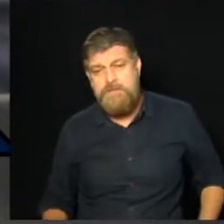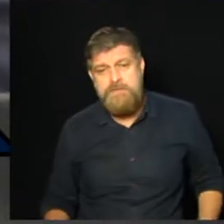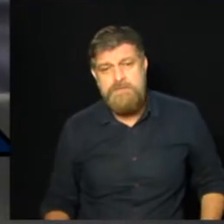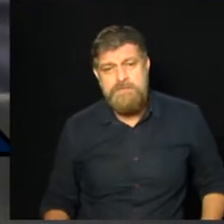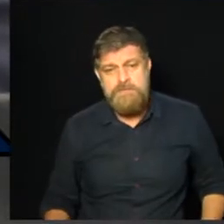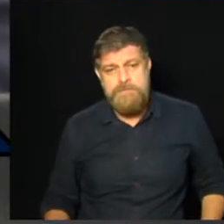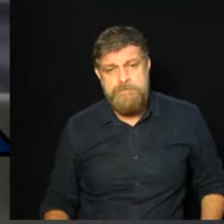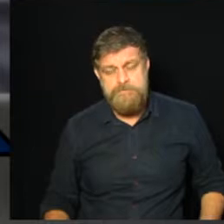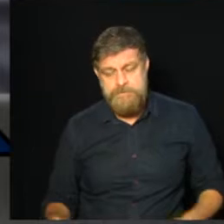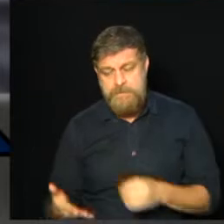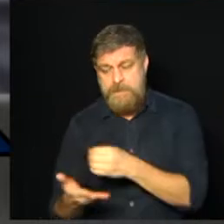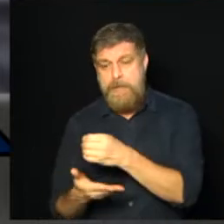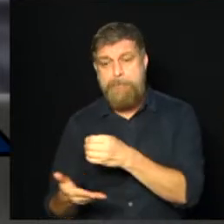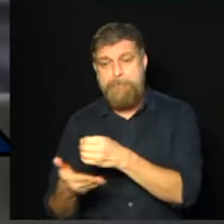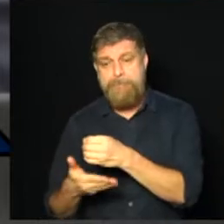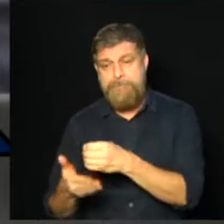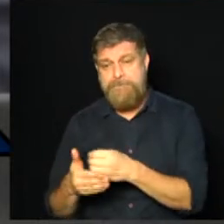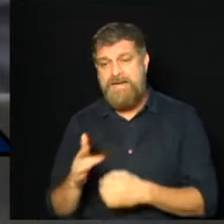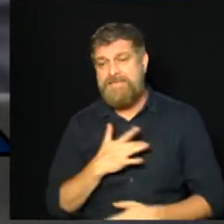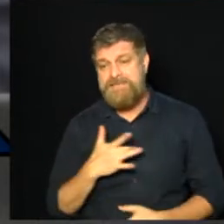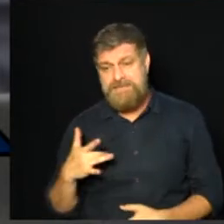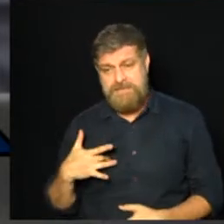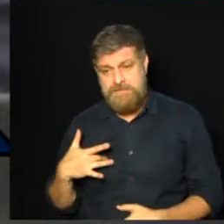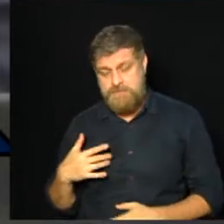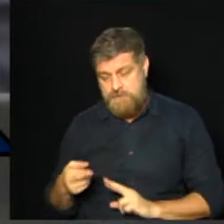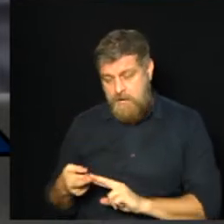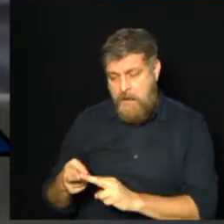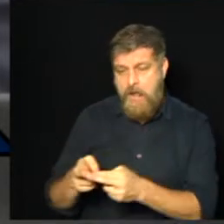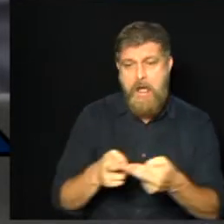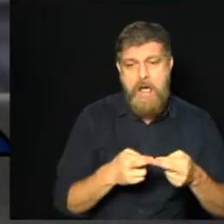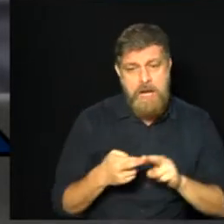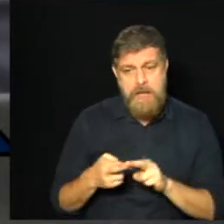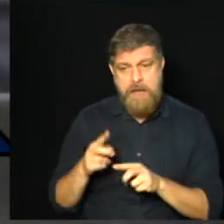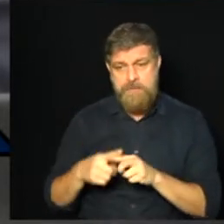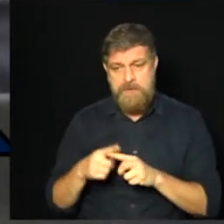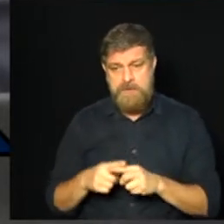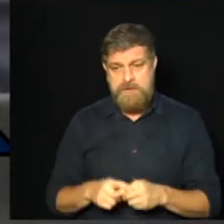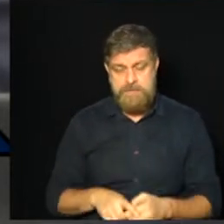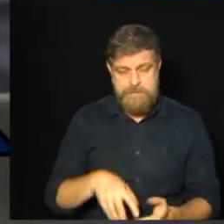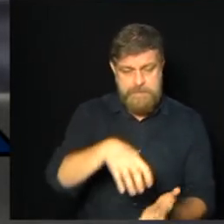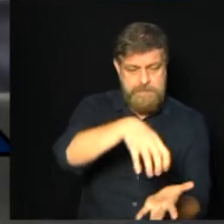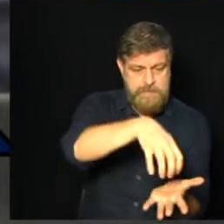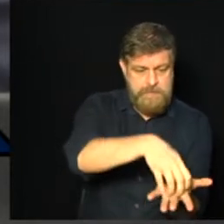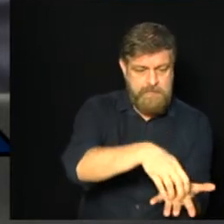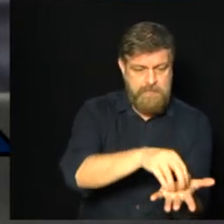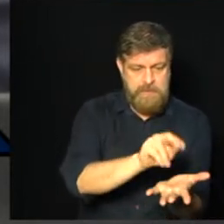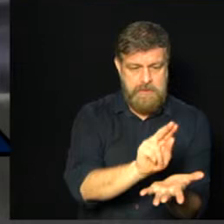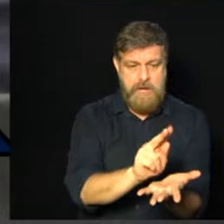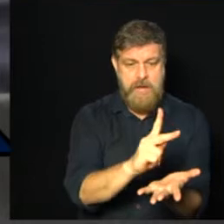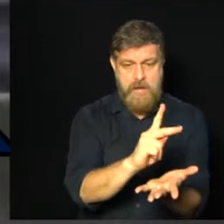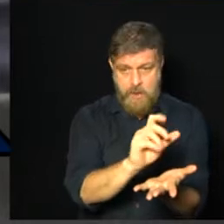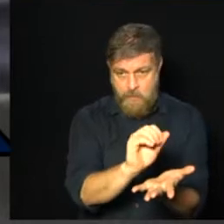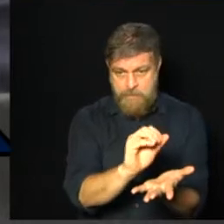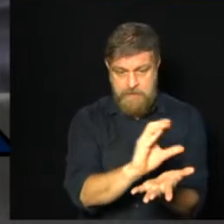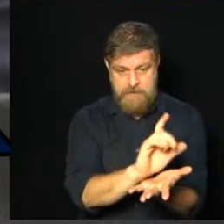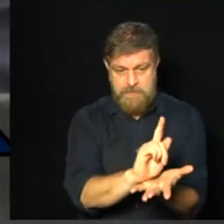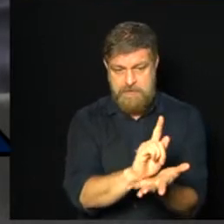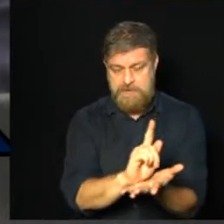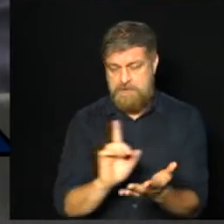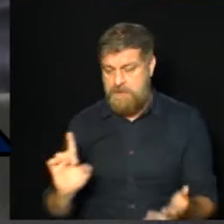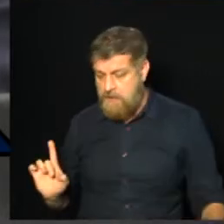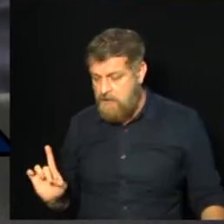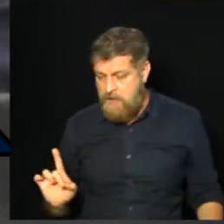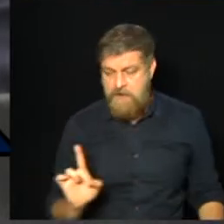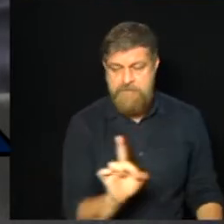rede básica de saúde. Porque, em muitos casos, a população vai à UPA do Campo Grande ou às demais porque não encontram,